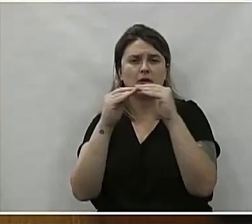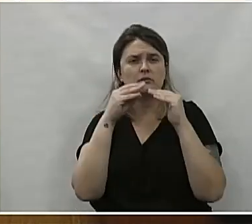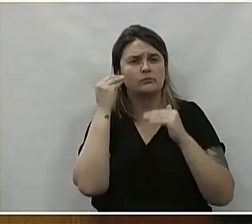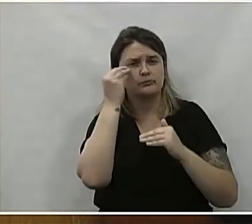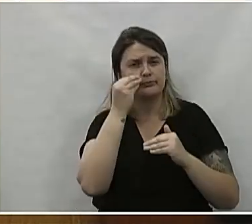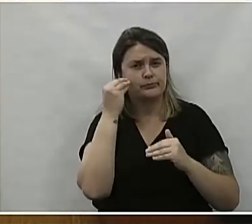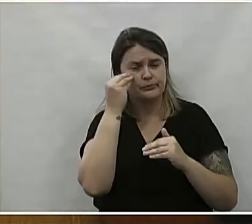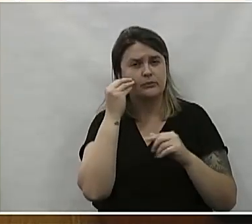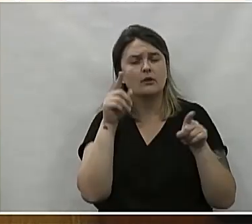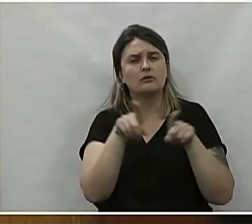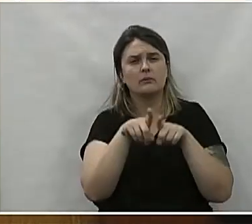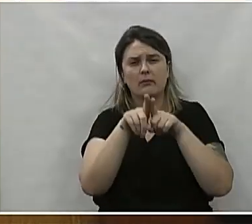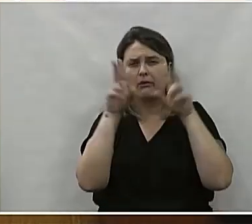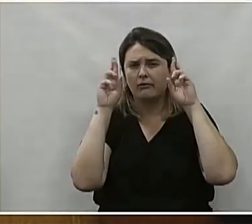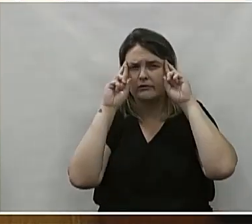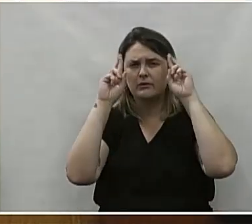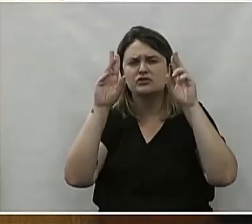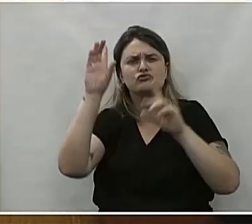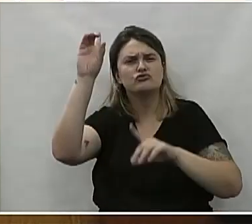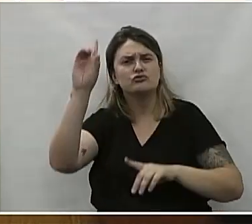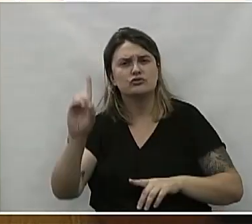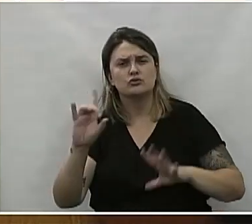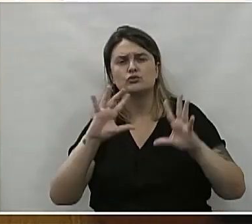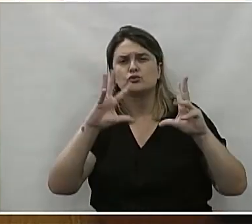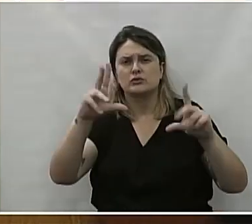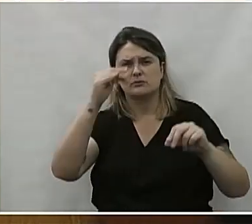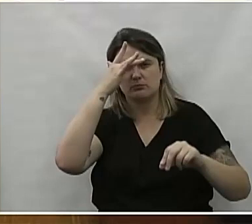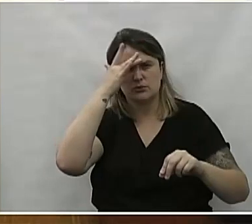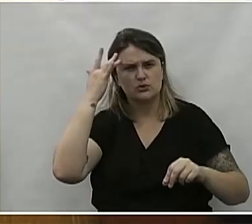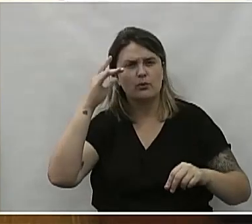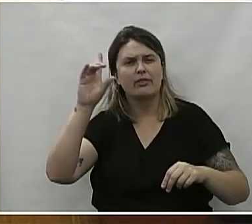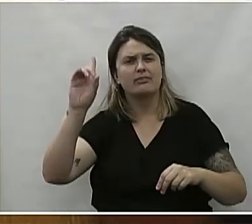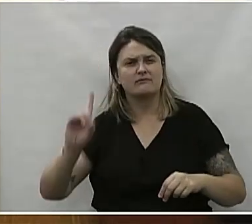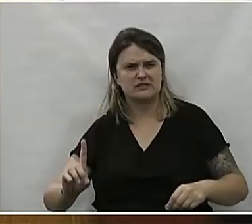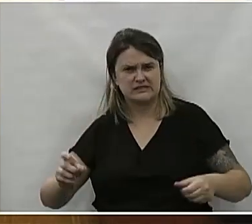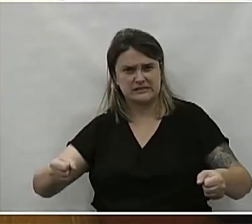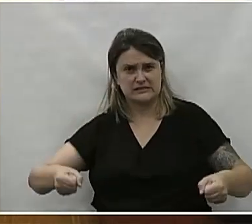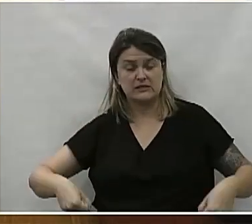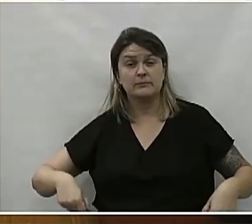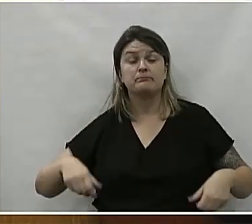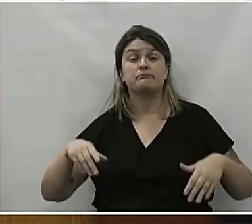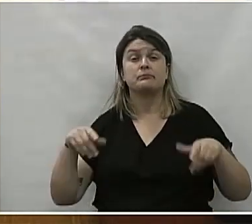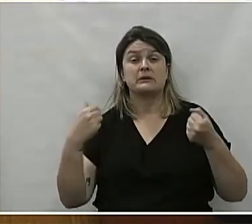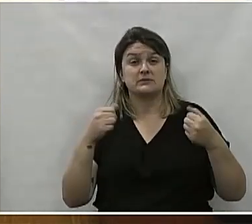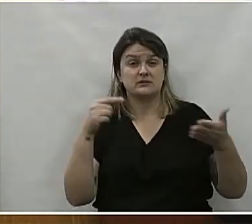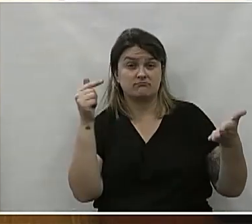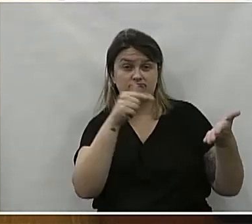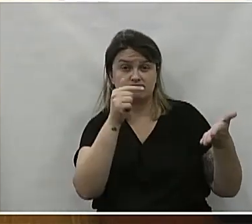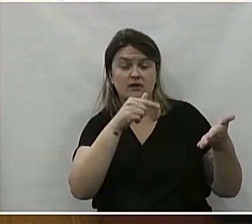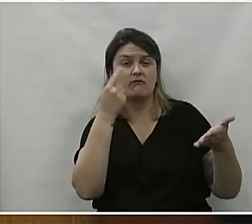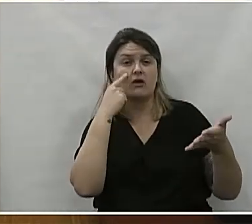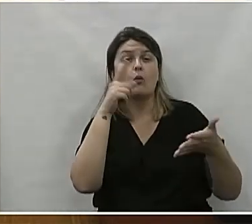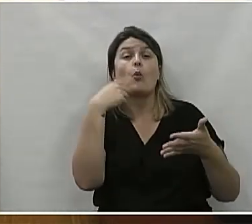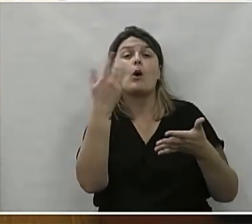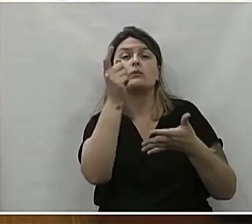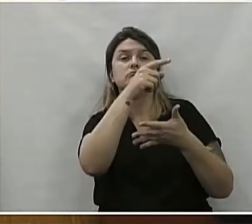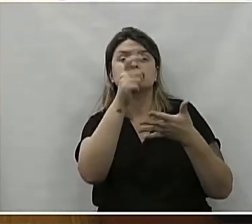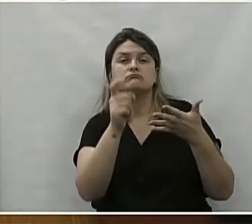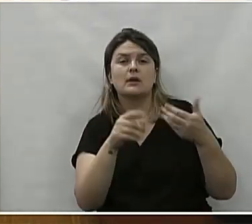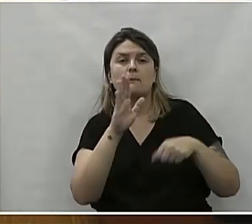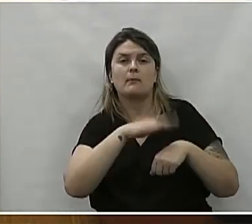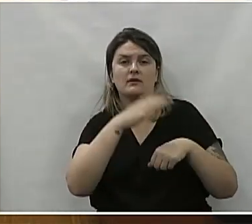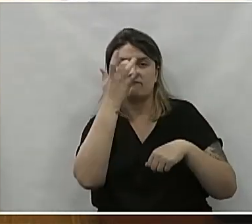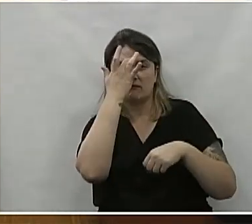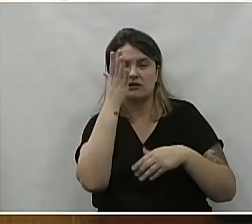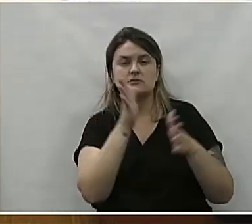oportunidades E respeitar os direitos dessas pessoas com mobilidade reduzida Solicito a sua apreciação a adoção de medidas Que facilitem